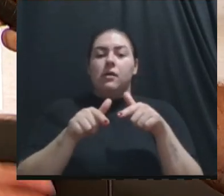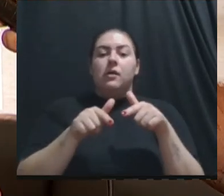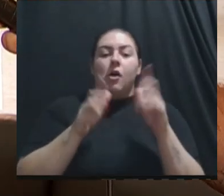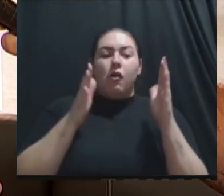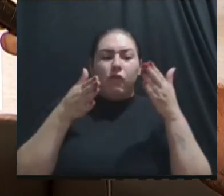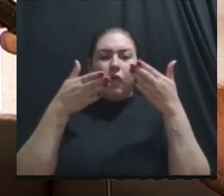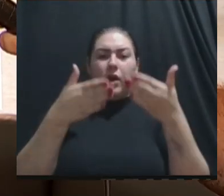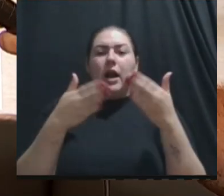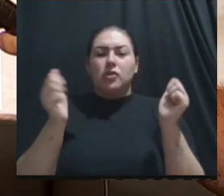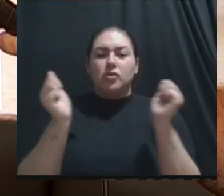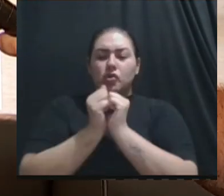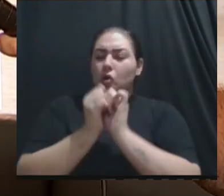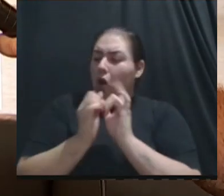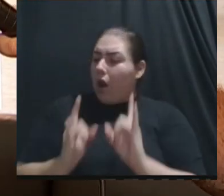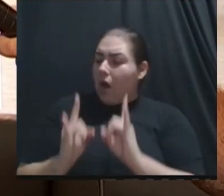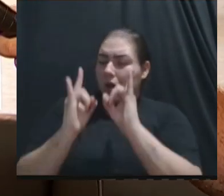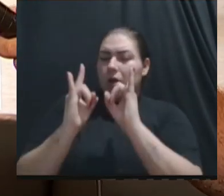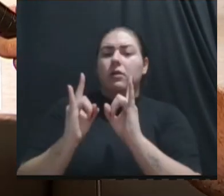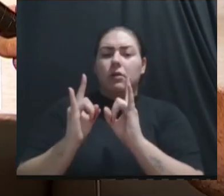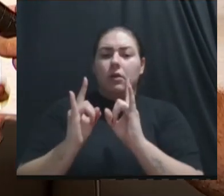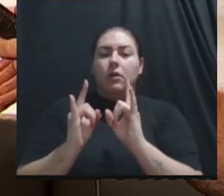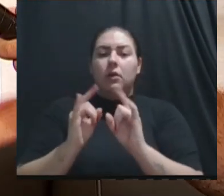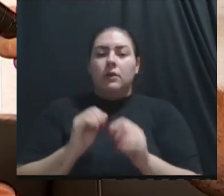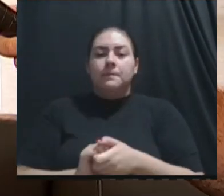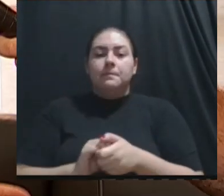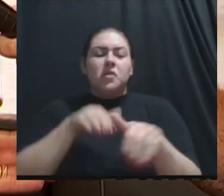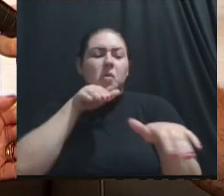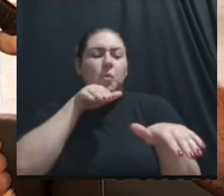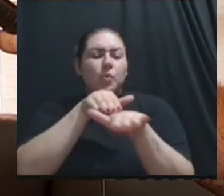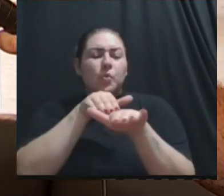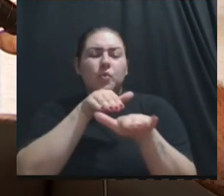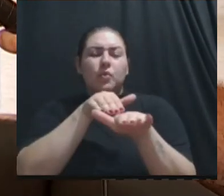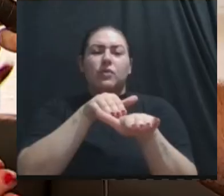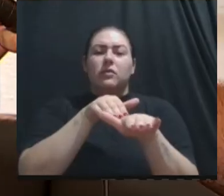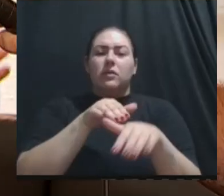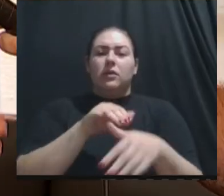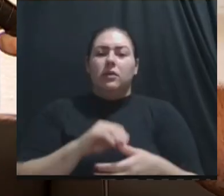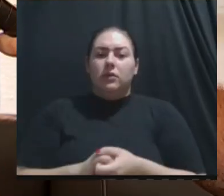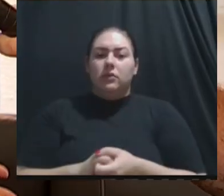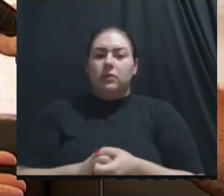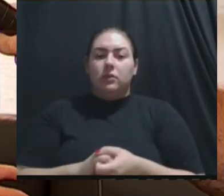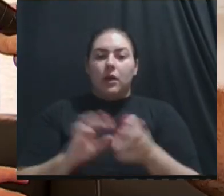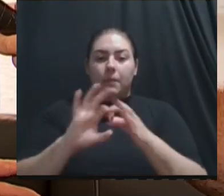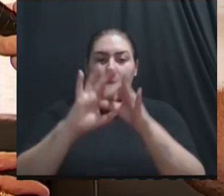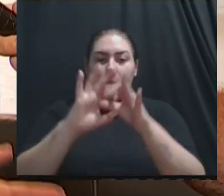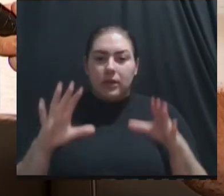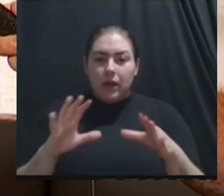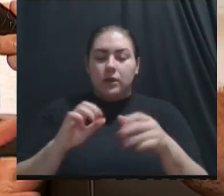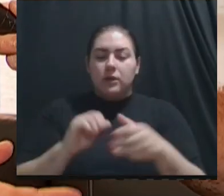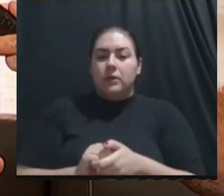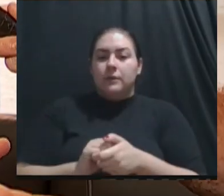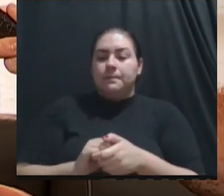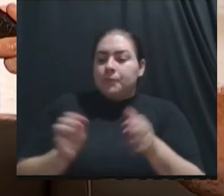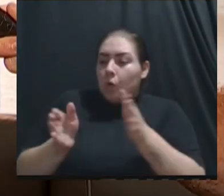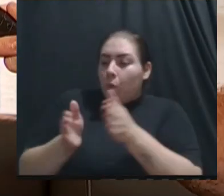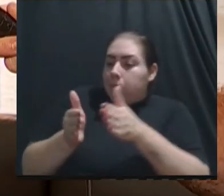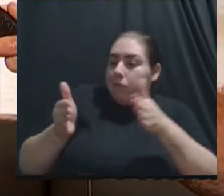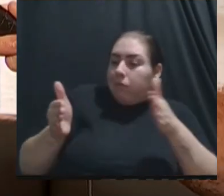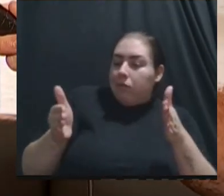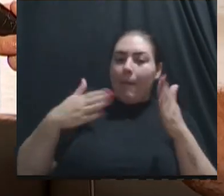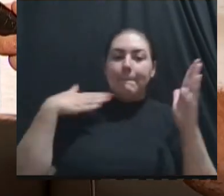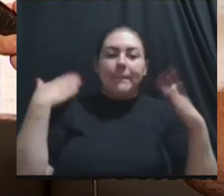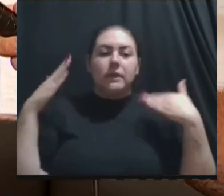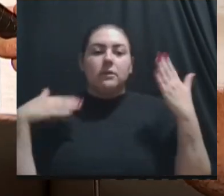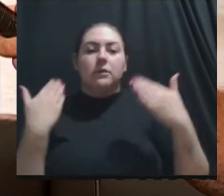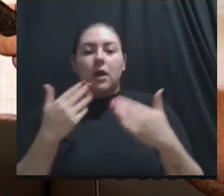permitir que o trânsito, a mobilidade, ela se dá em razão da largura dessas calçadas, melhorando também a pavimentação desses trechos.